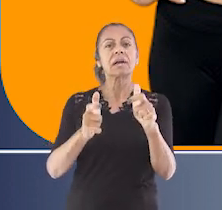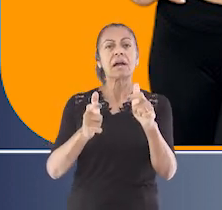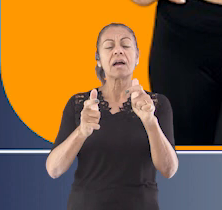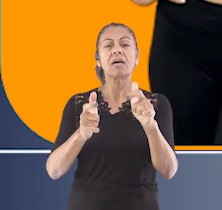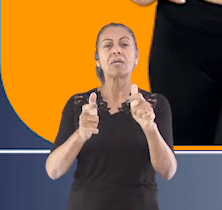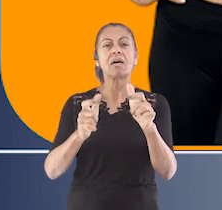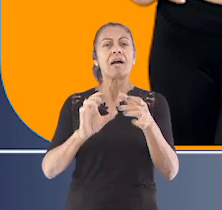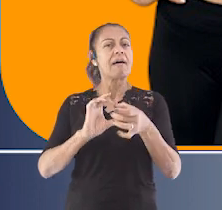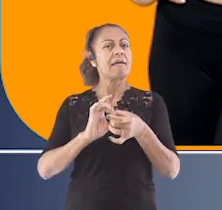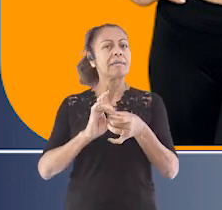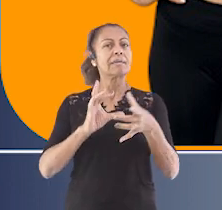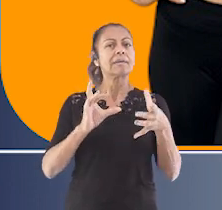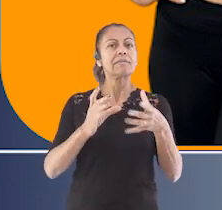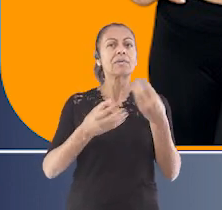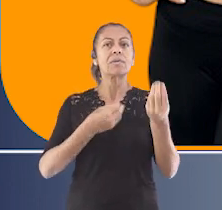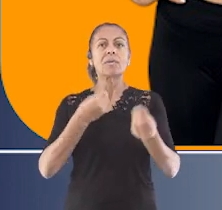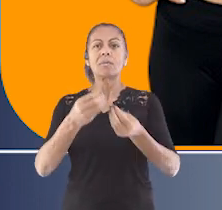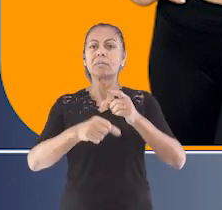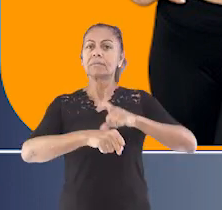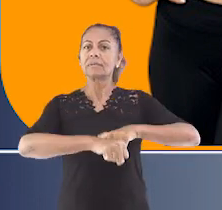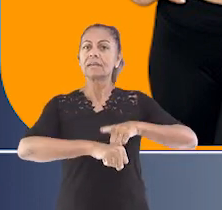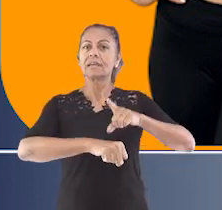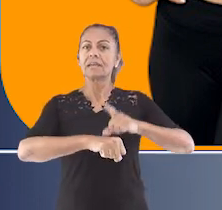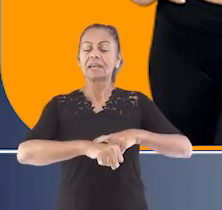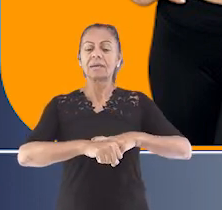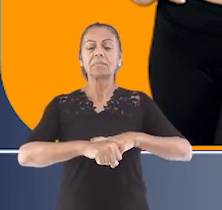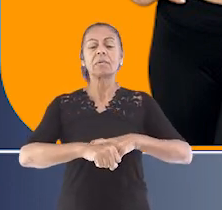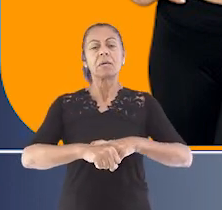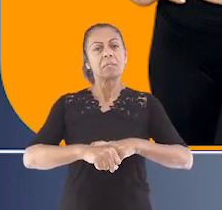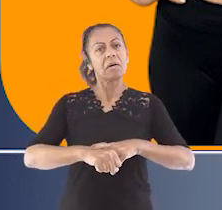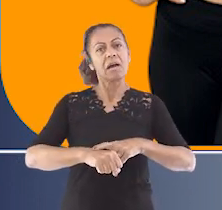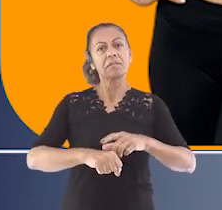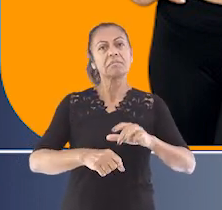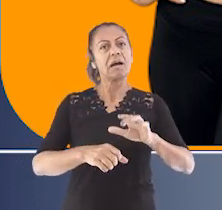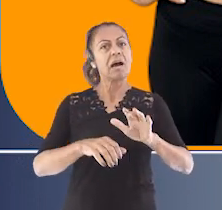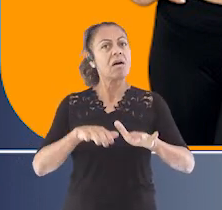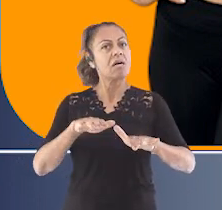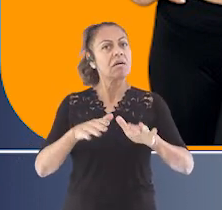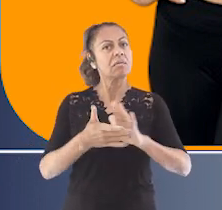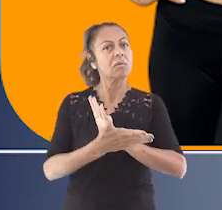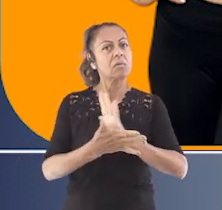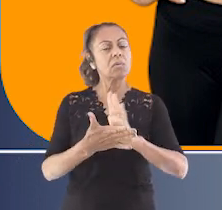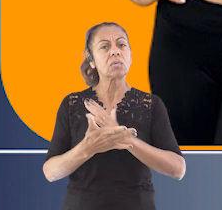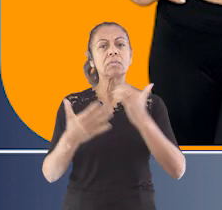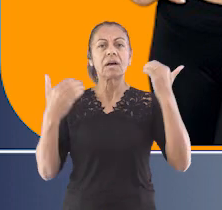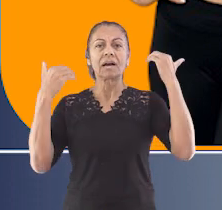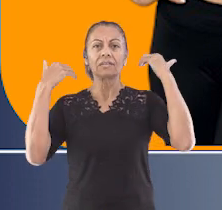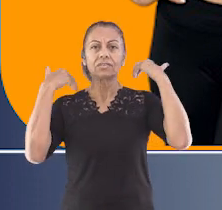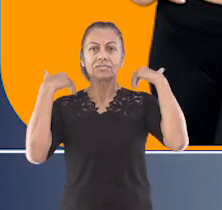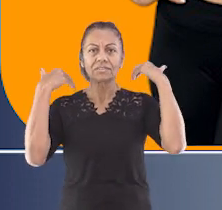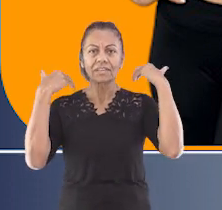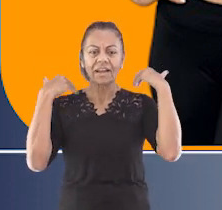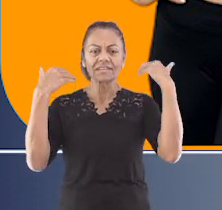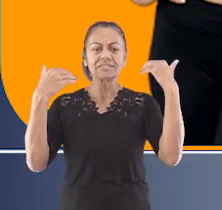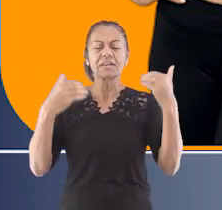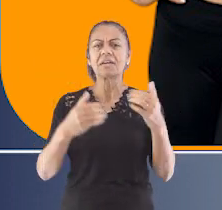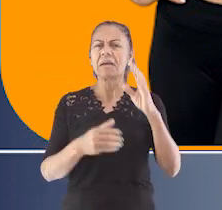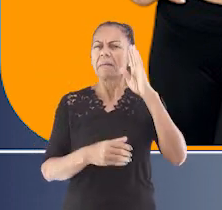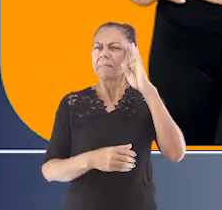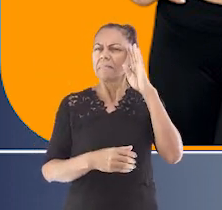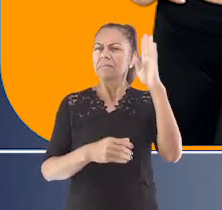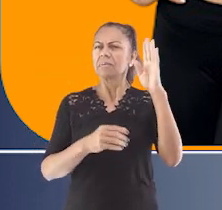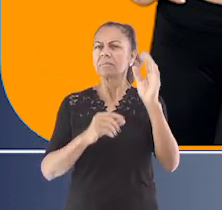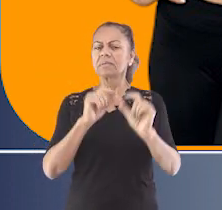levados todas essas informações em questão: os objetivos, local,